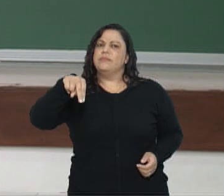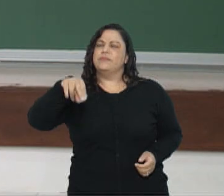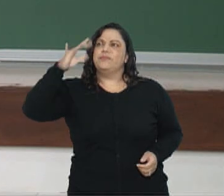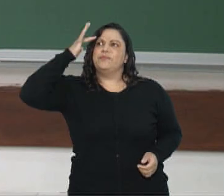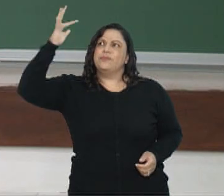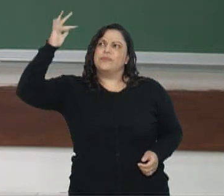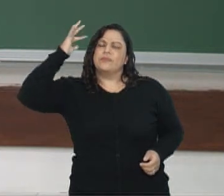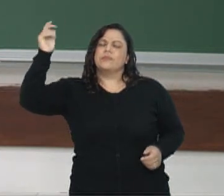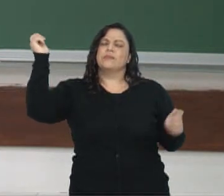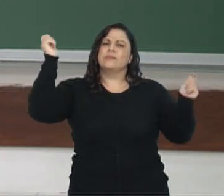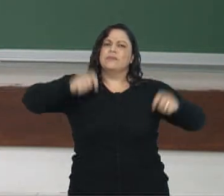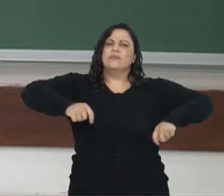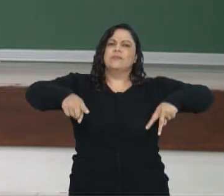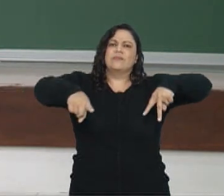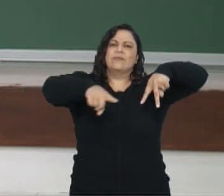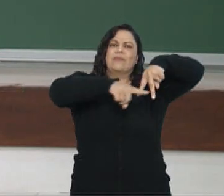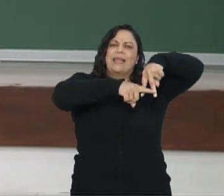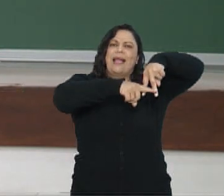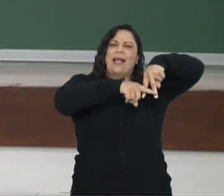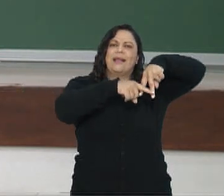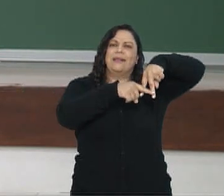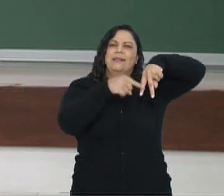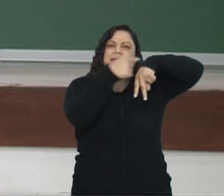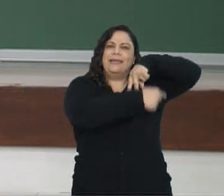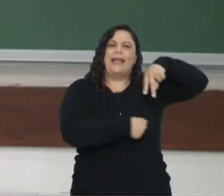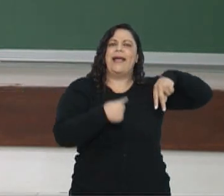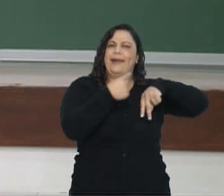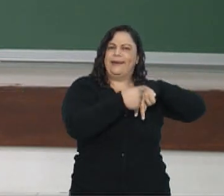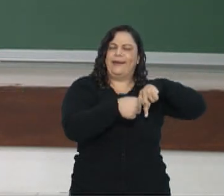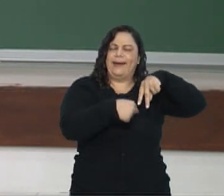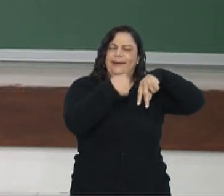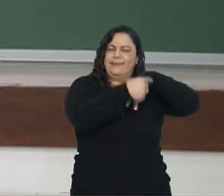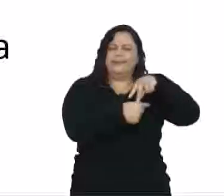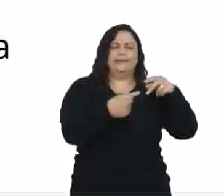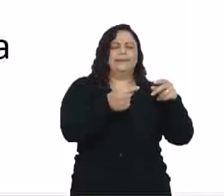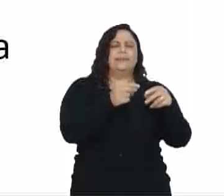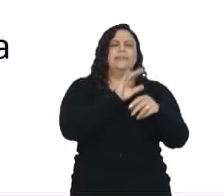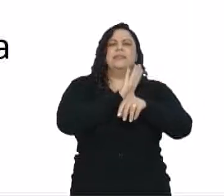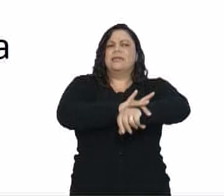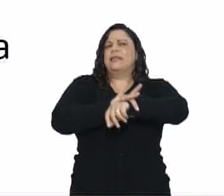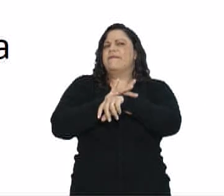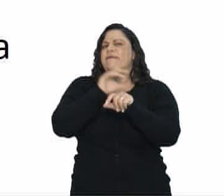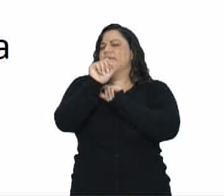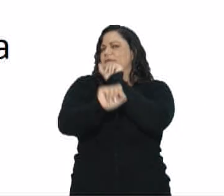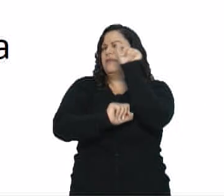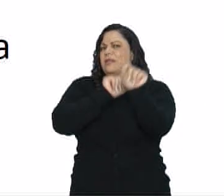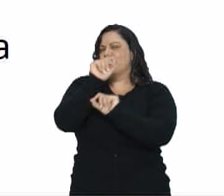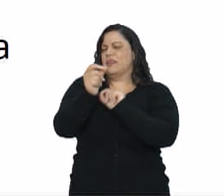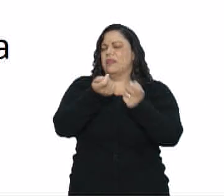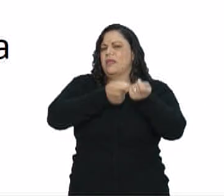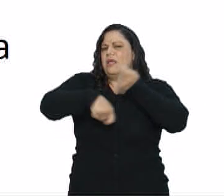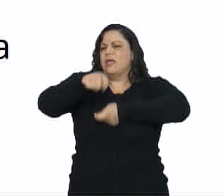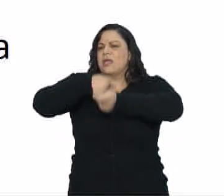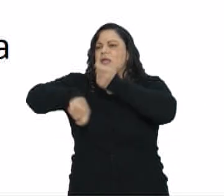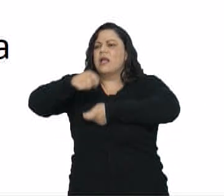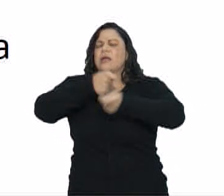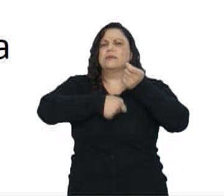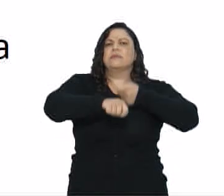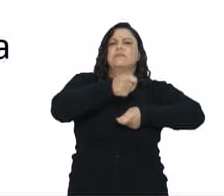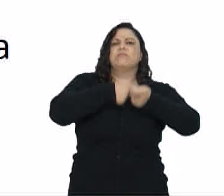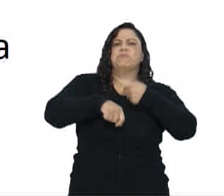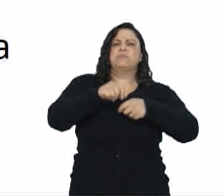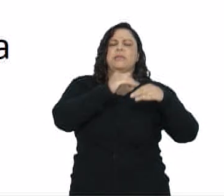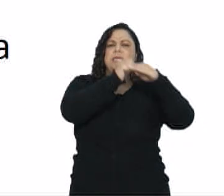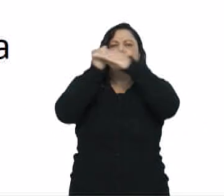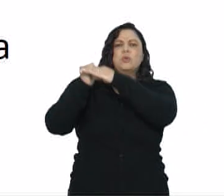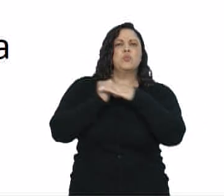que é o princípio dele, pessoal? Ele também vai defender a igualdade econômica, assim como os marxistas, que o objetivo era a gente criar uma igualdade entre